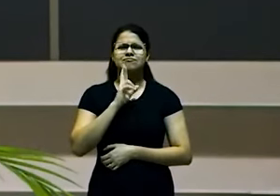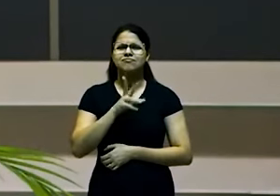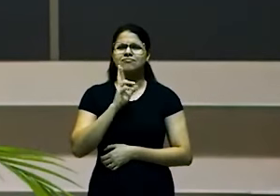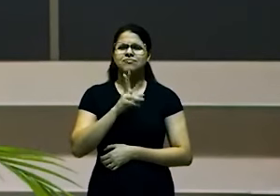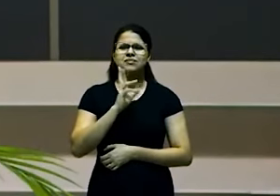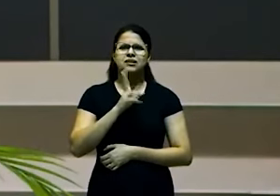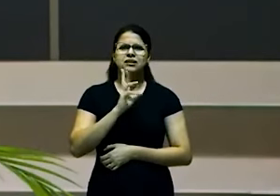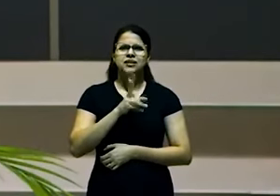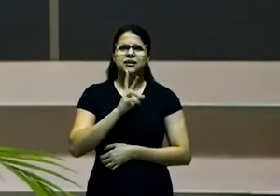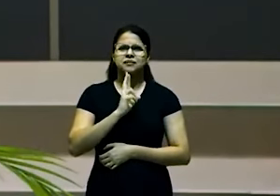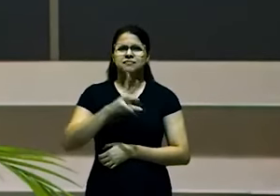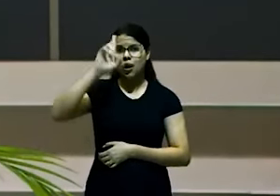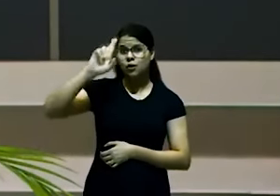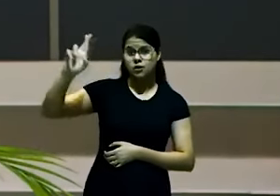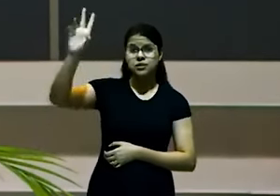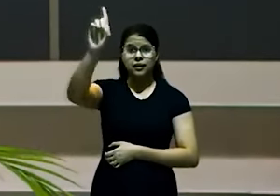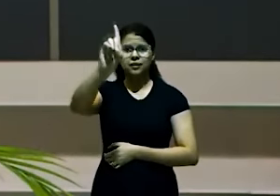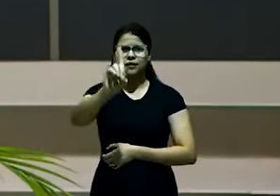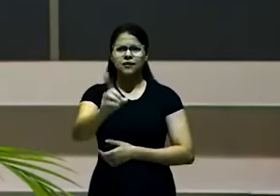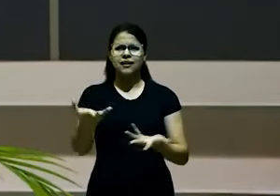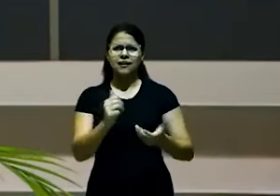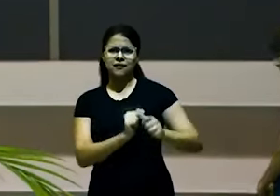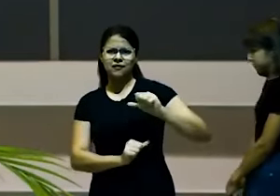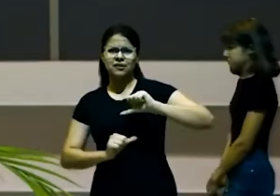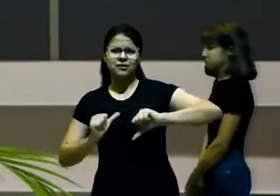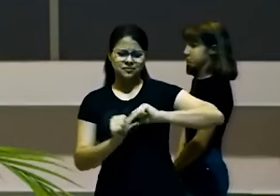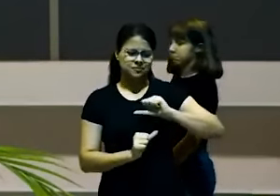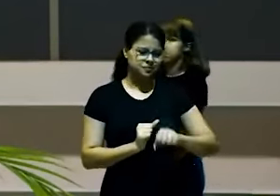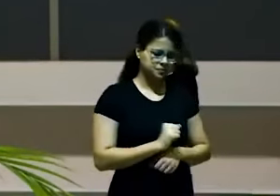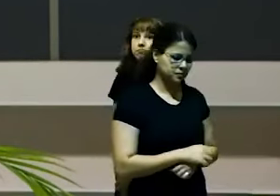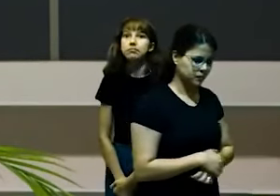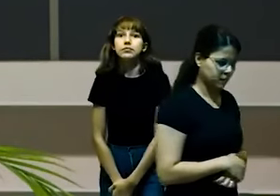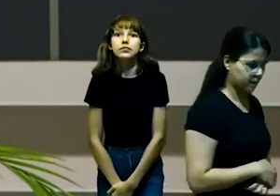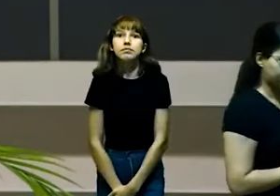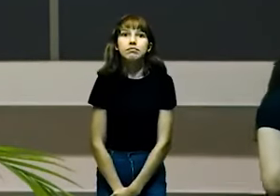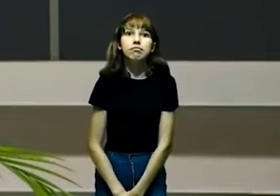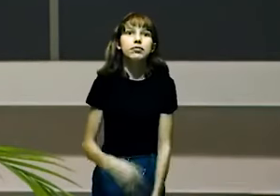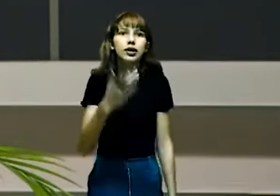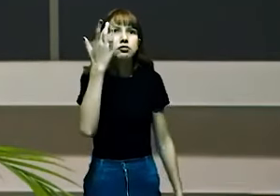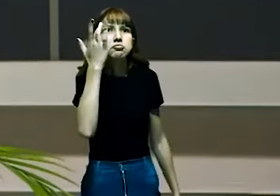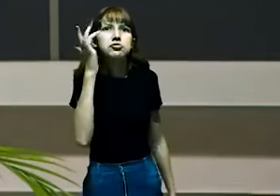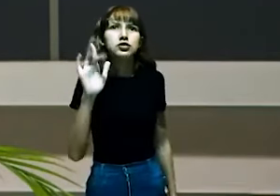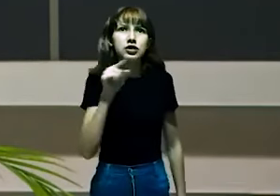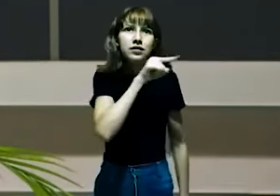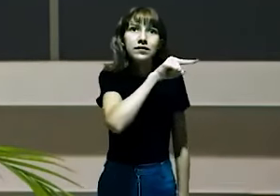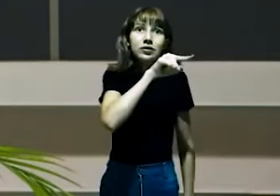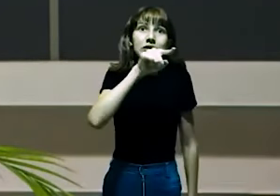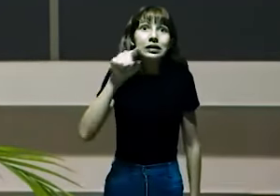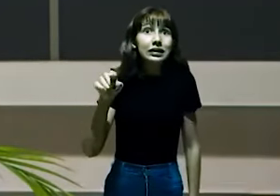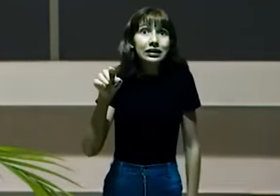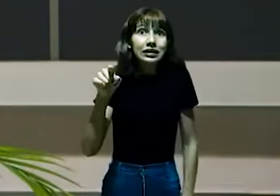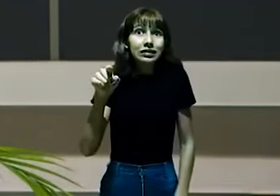gavaa o senhor aqui para te restaurar nesta noite eu não sei quantas vezes você negou ele